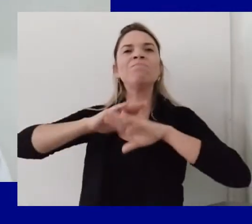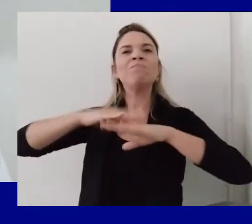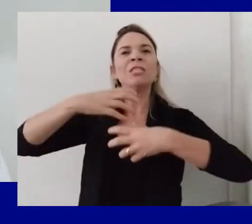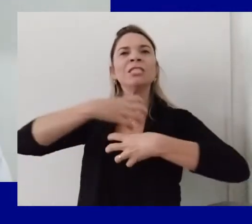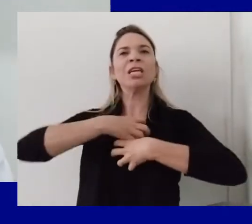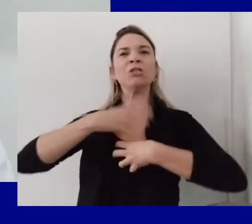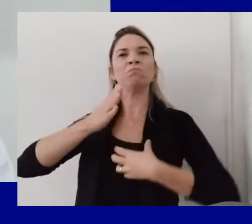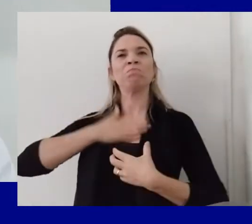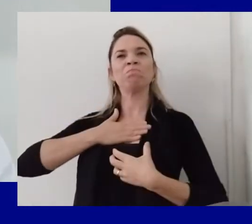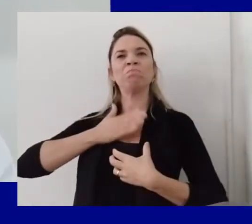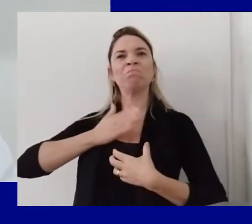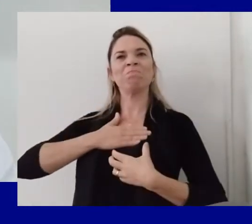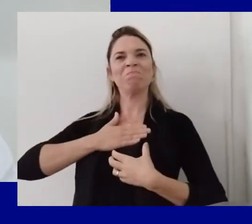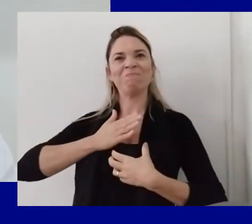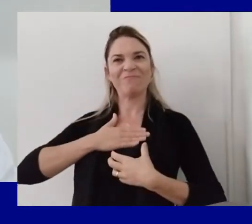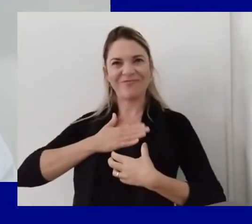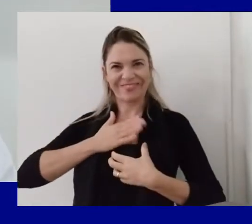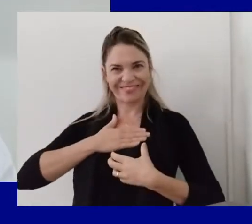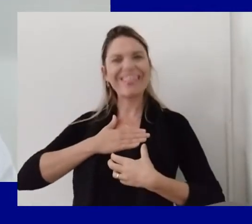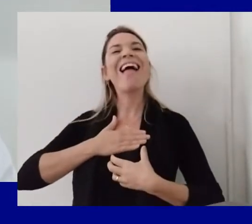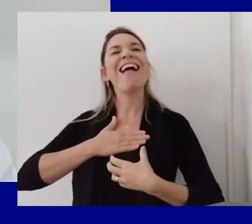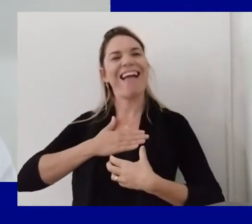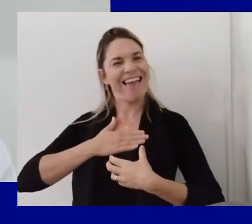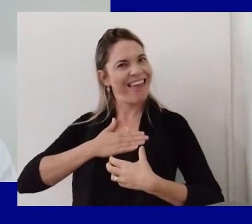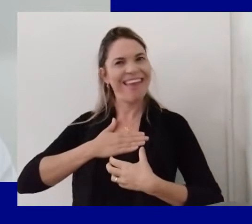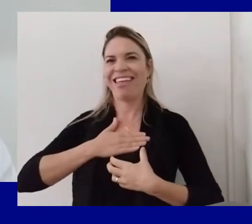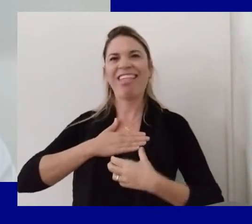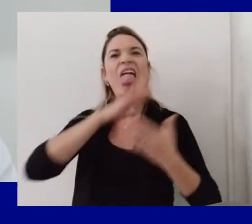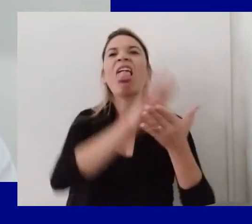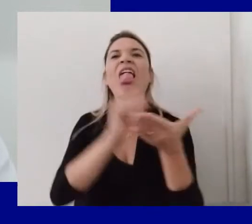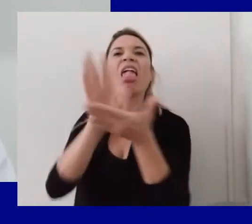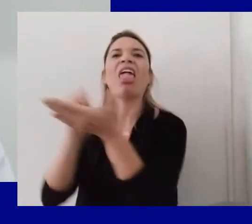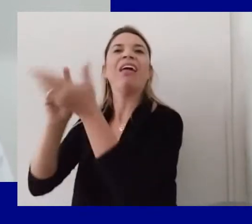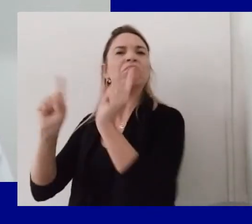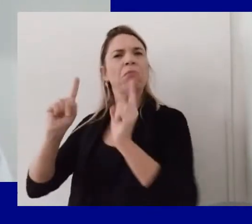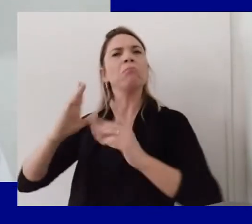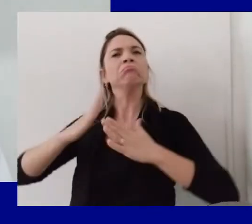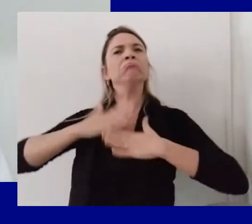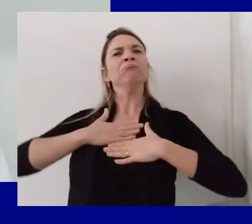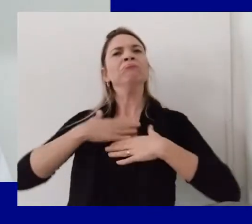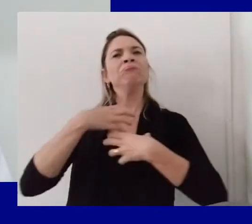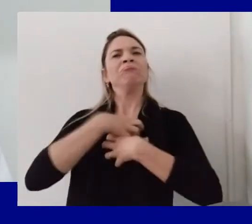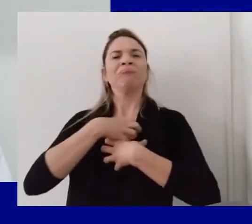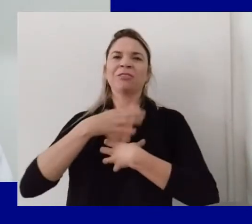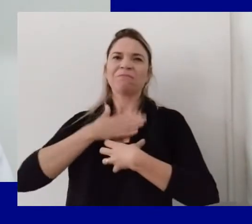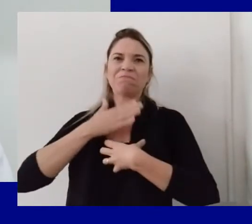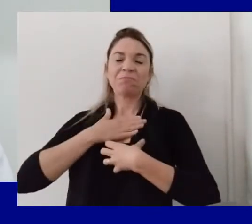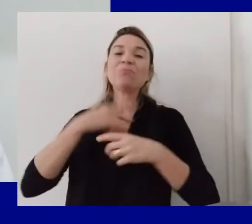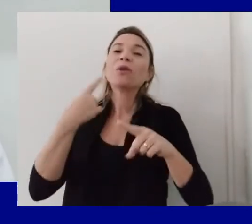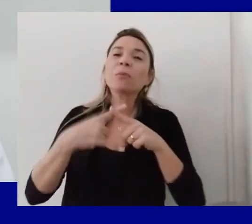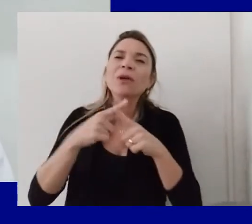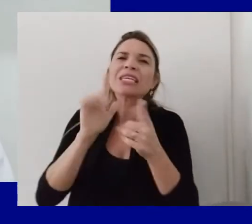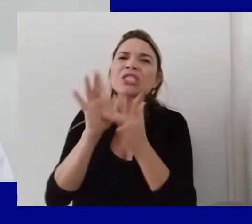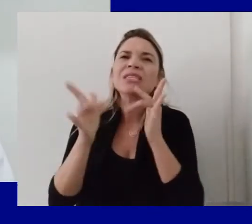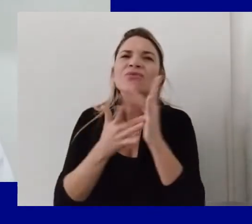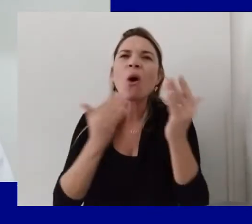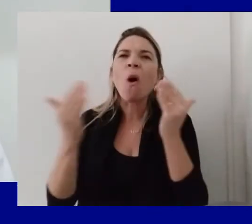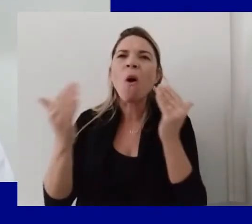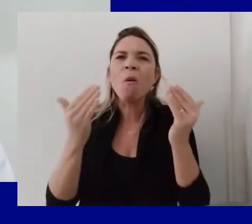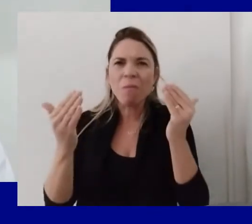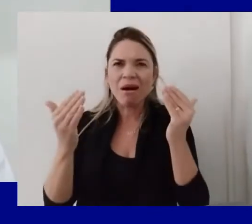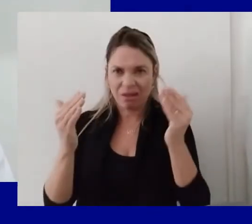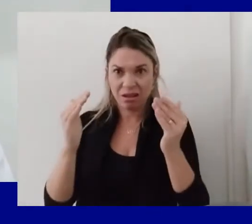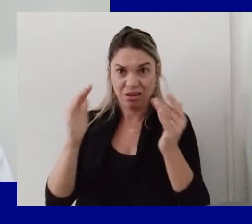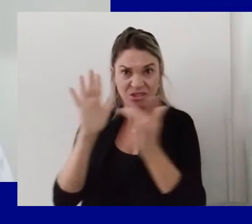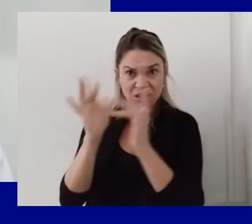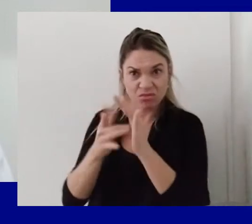faz isso quando contrasta a oração dos discípulos com a oração dos fariseus, que eram hipócritas,